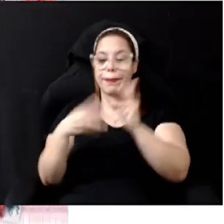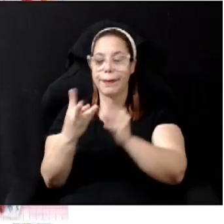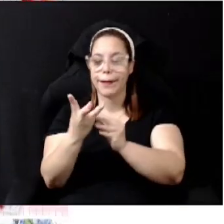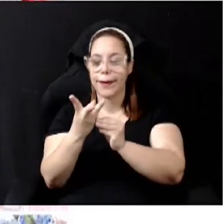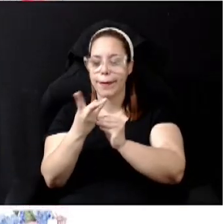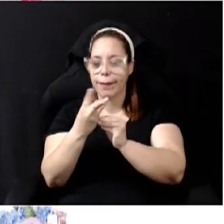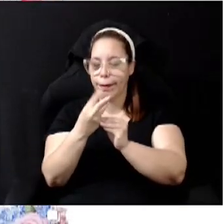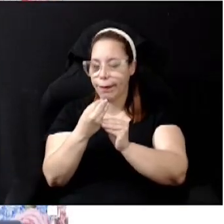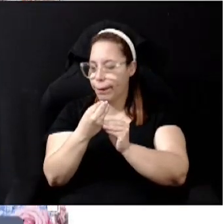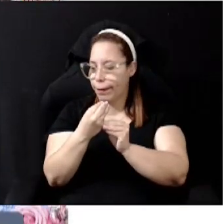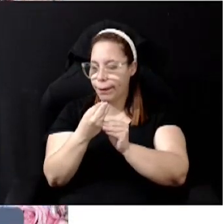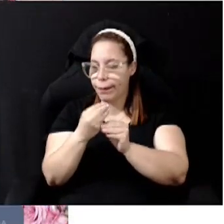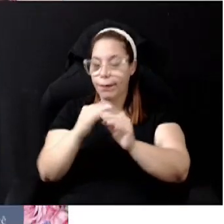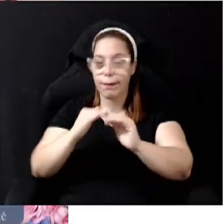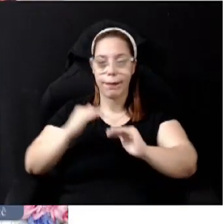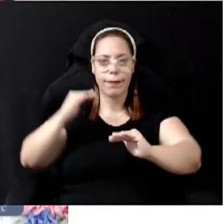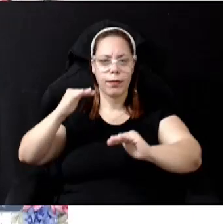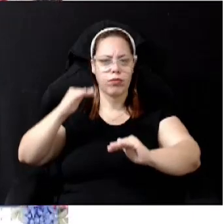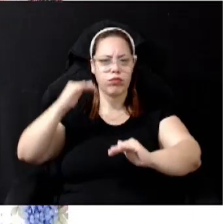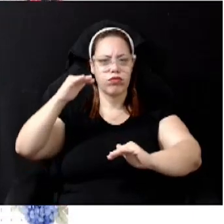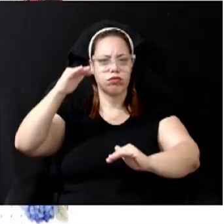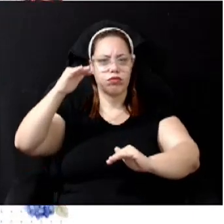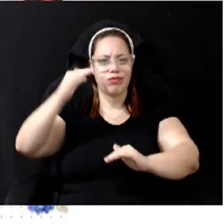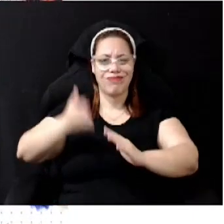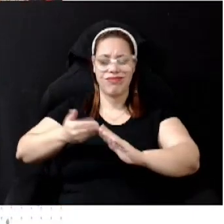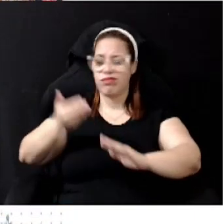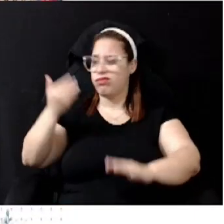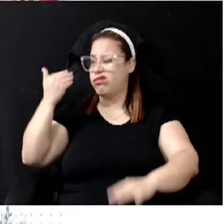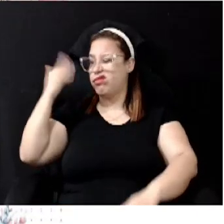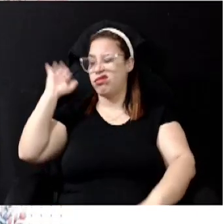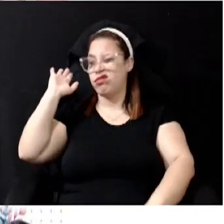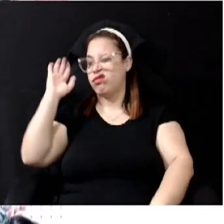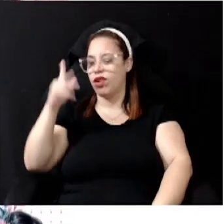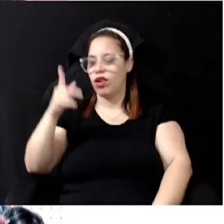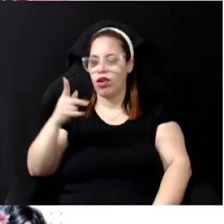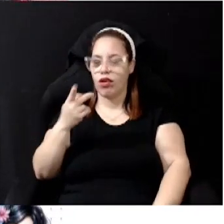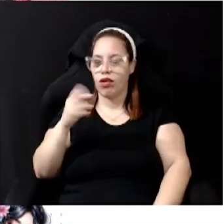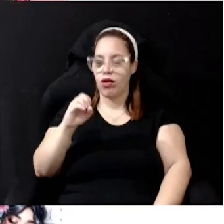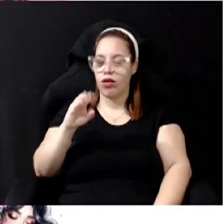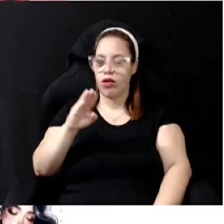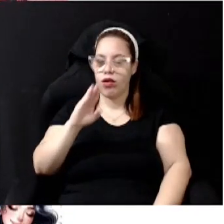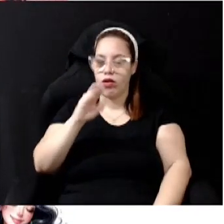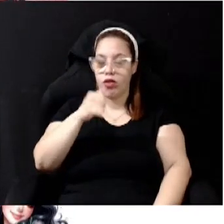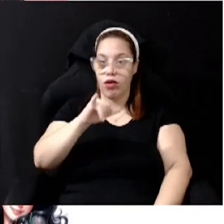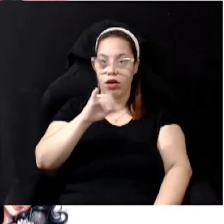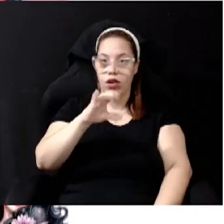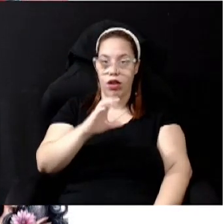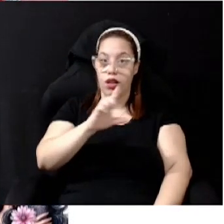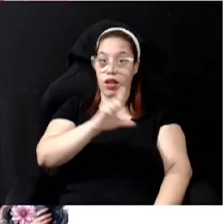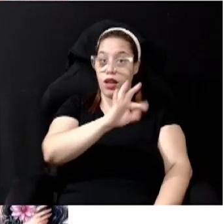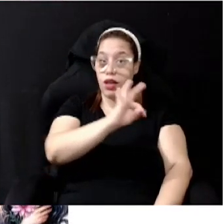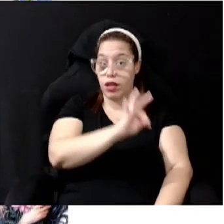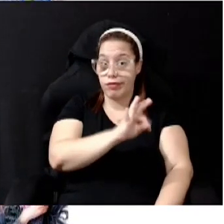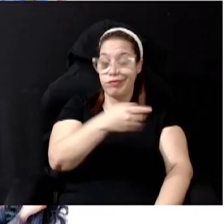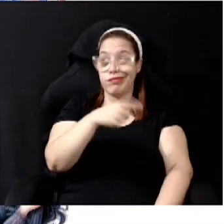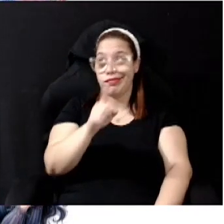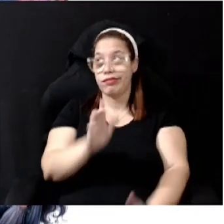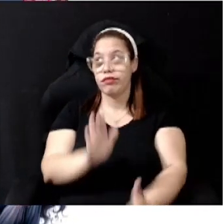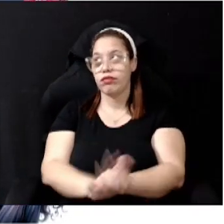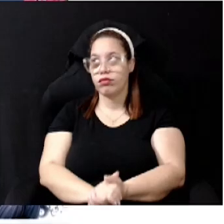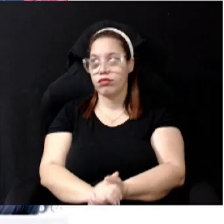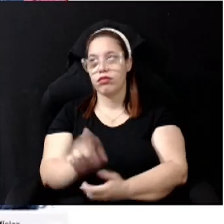Fui crescendo, ficou um pouco para trás, virou um hobby. Fui para o CLT, depois